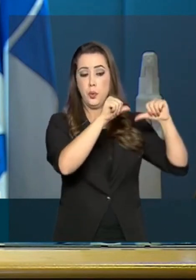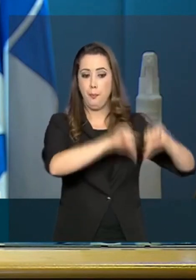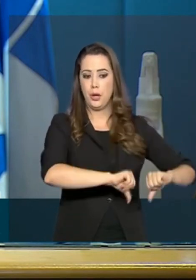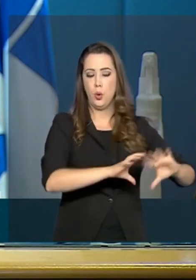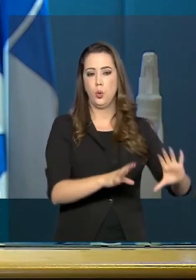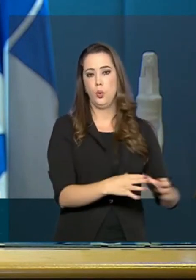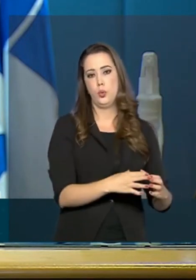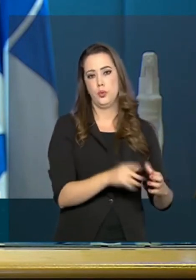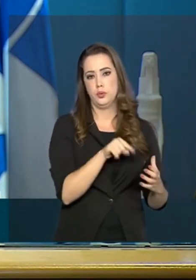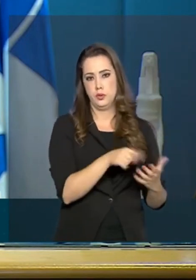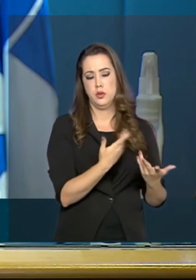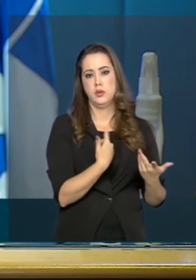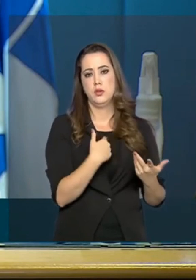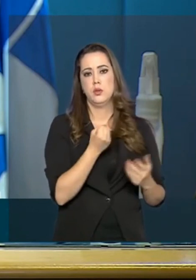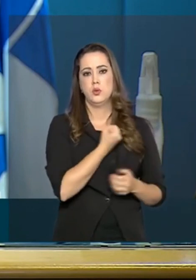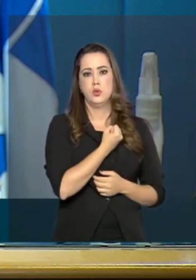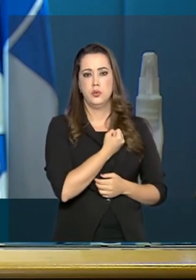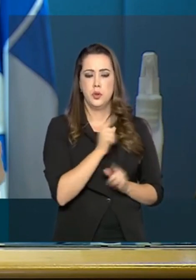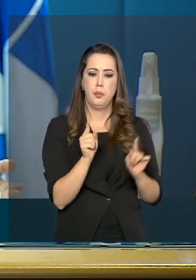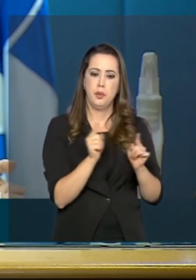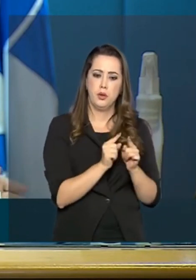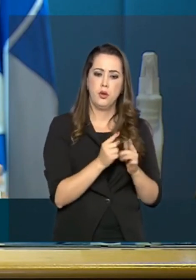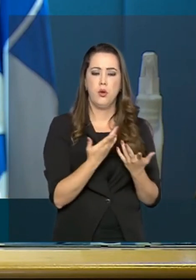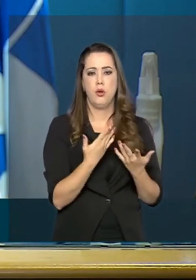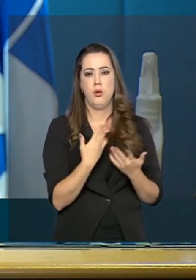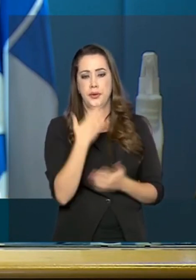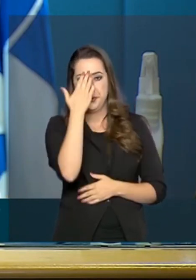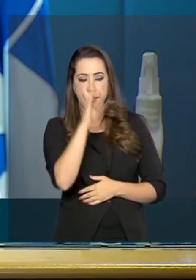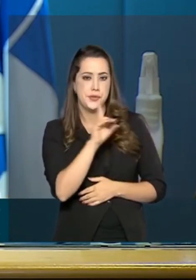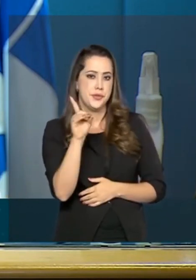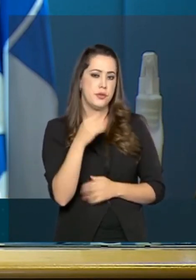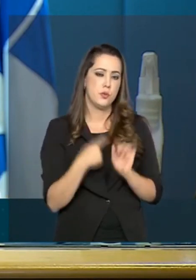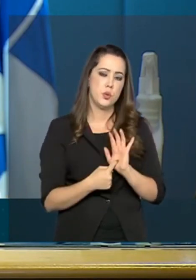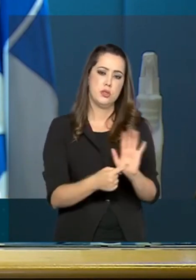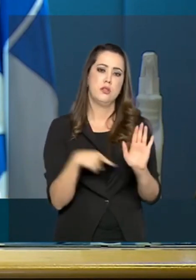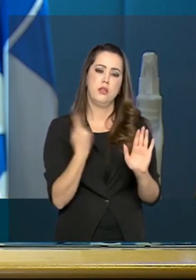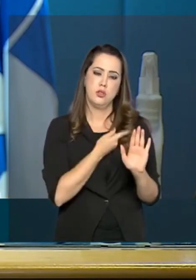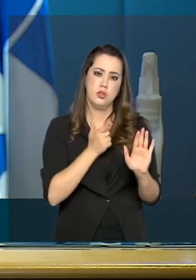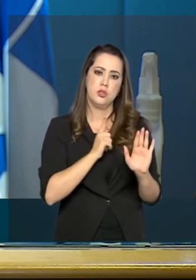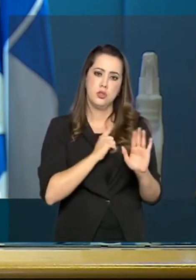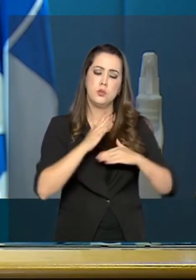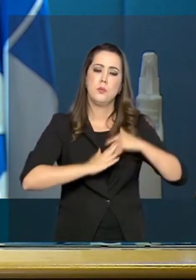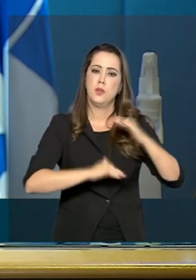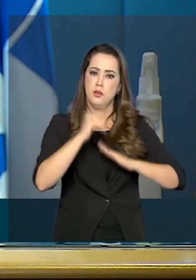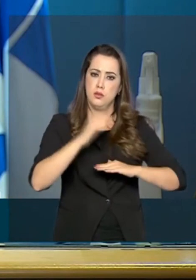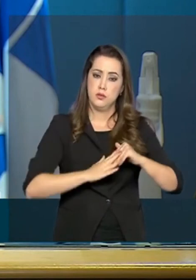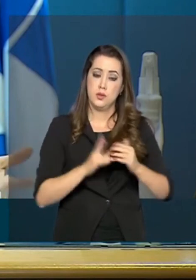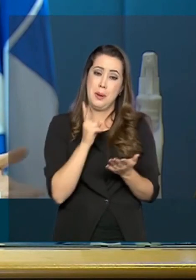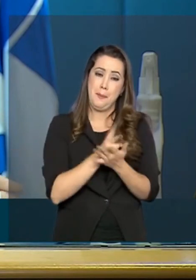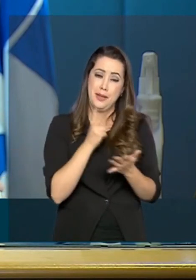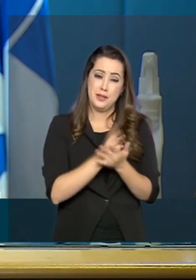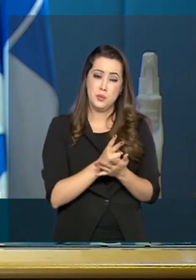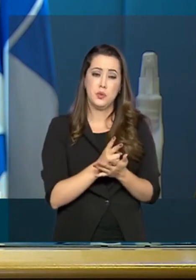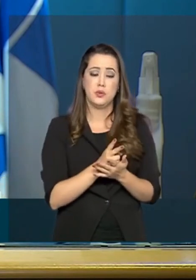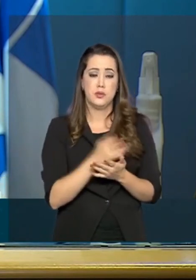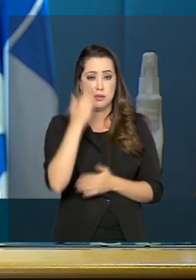grupo, o pior se constituindo de uma amostra pequena, graças a Deus, mostrando que a gente tem um quantitativo de profissionais, apesar de nós